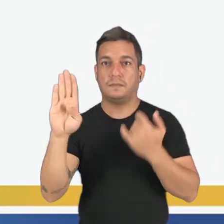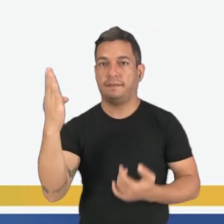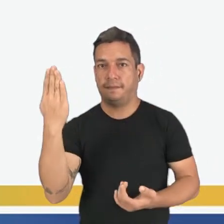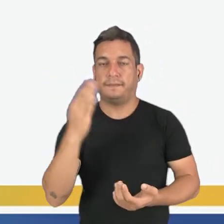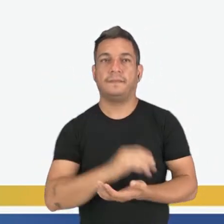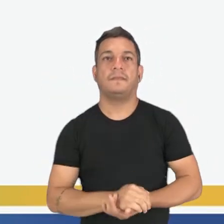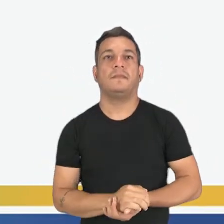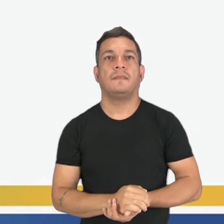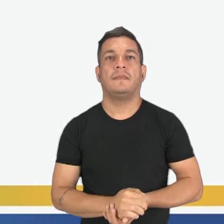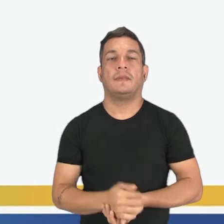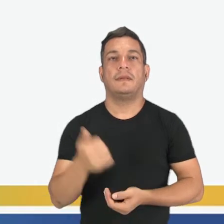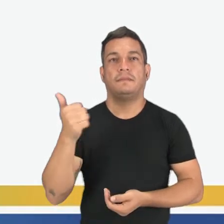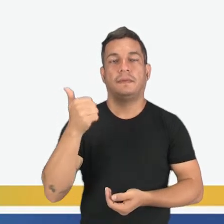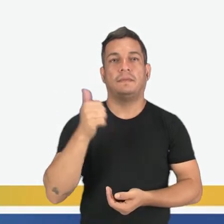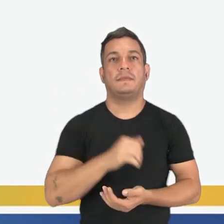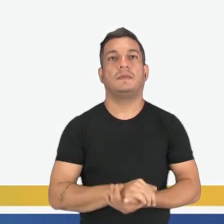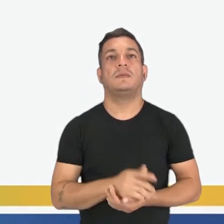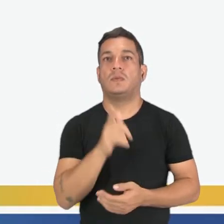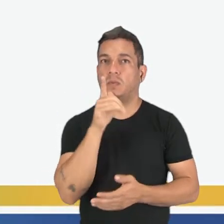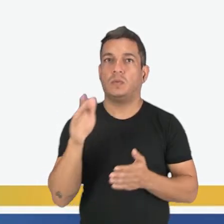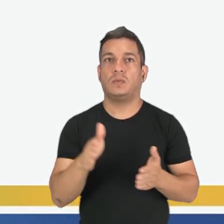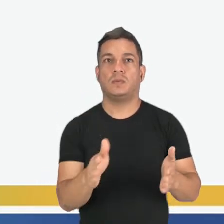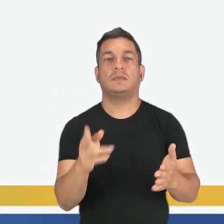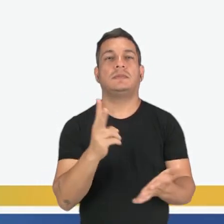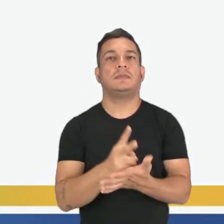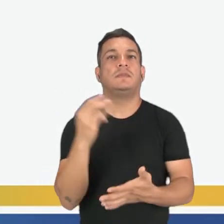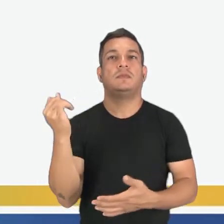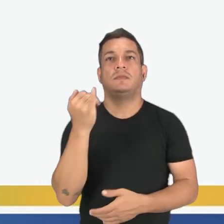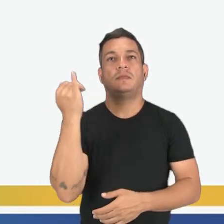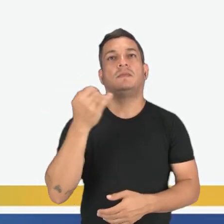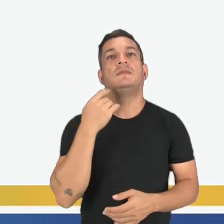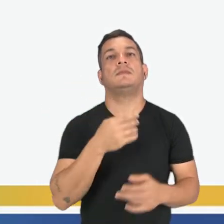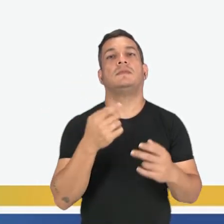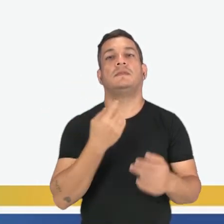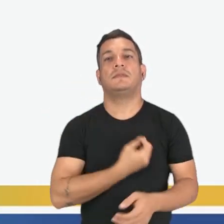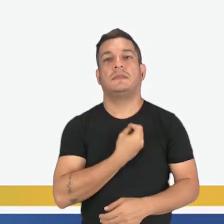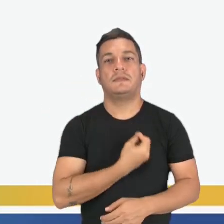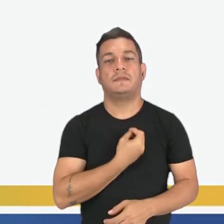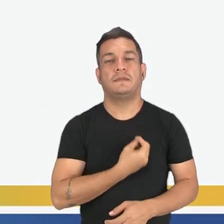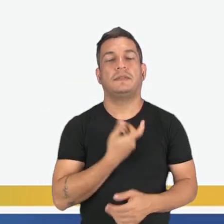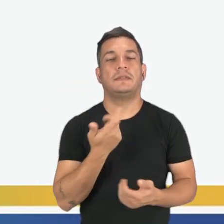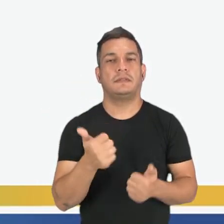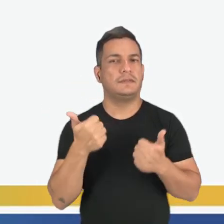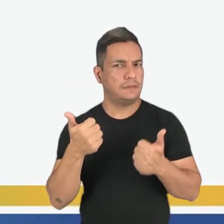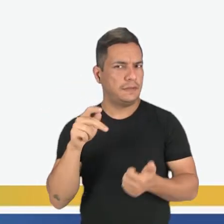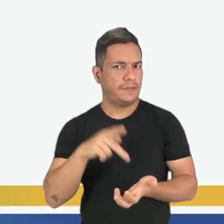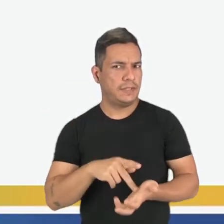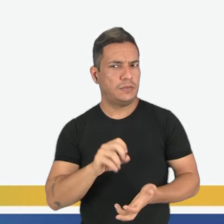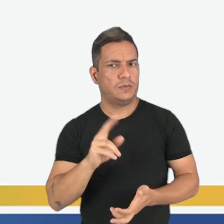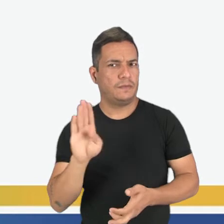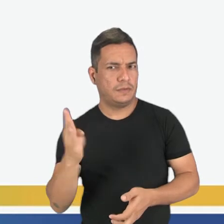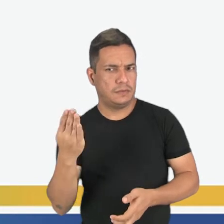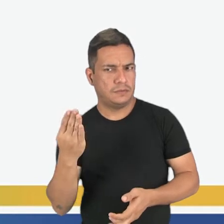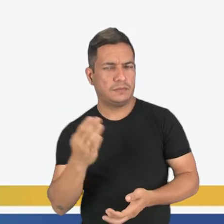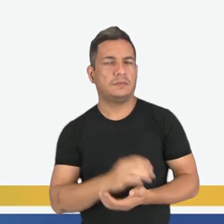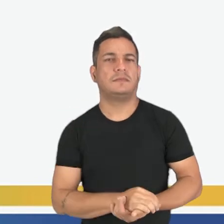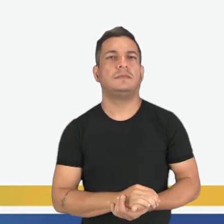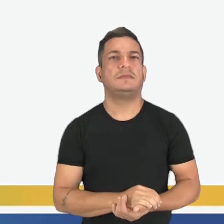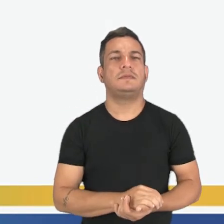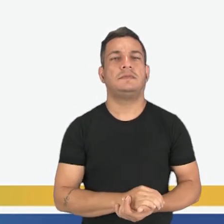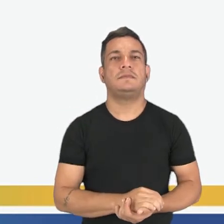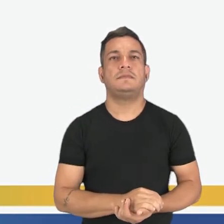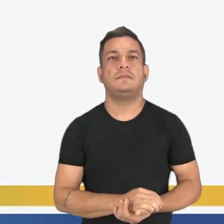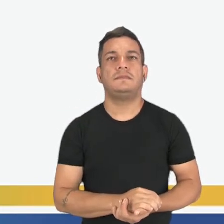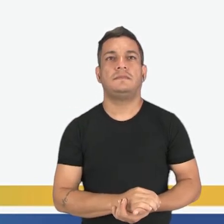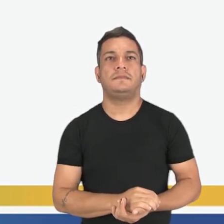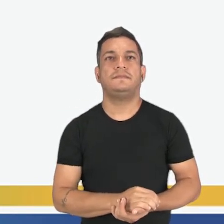falsa. Primeira afirmação. Os rios sempre foram importantes para a manutenção da vida. Será que isso é verdade? Será que não é